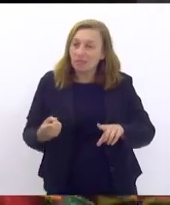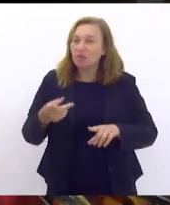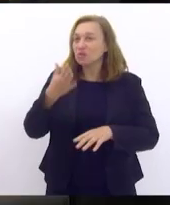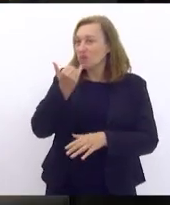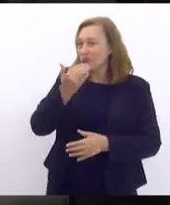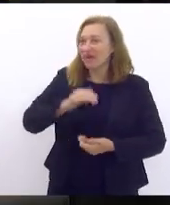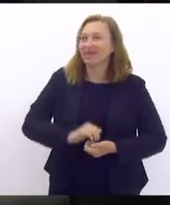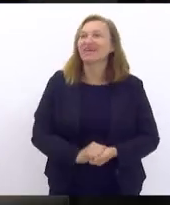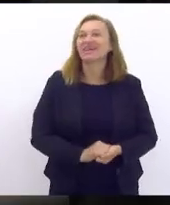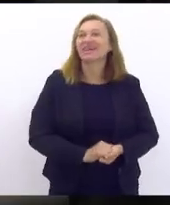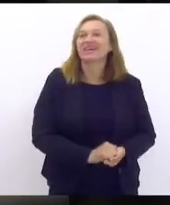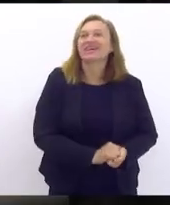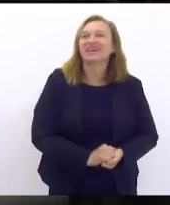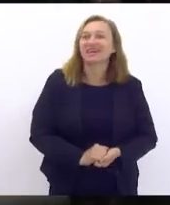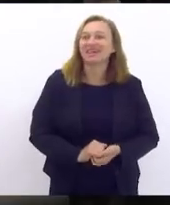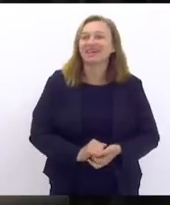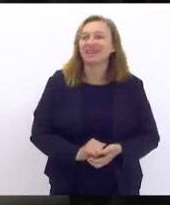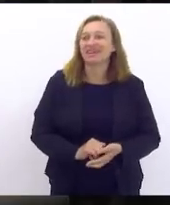depois.